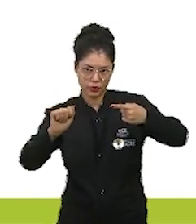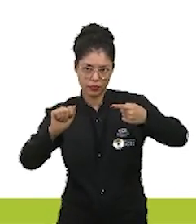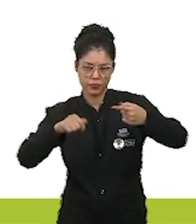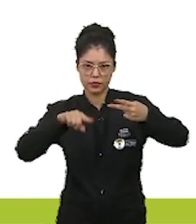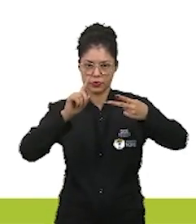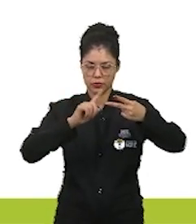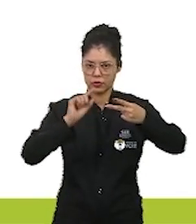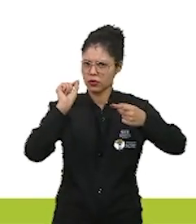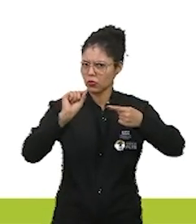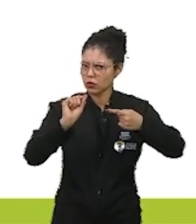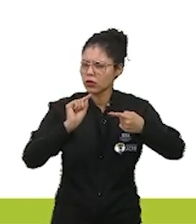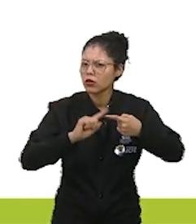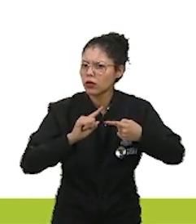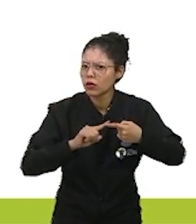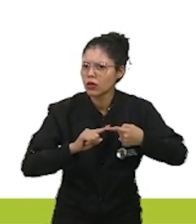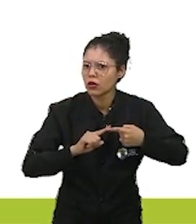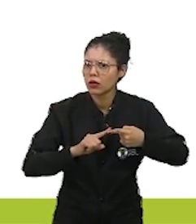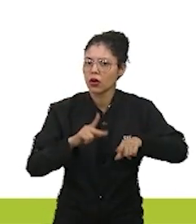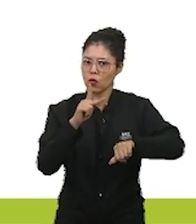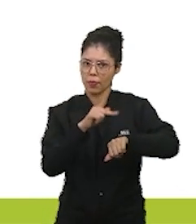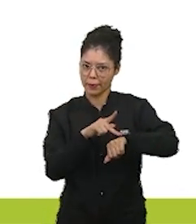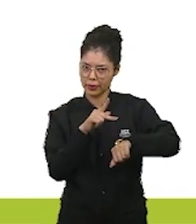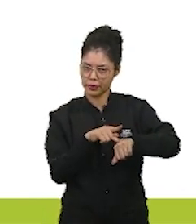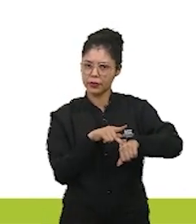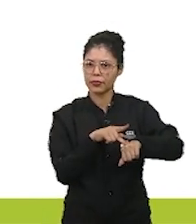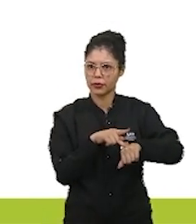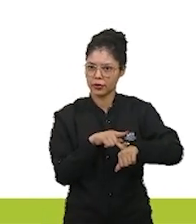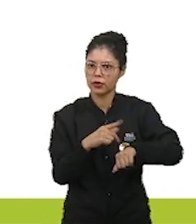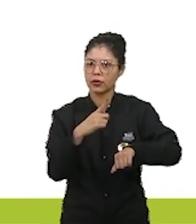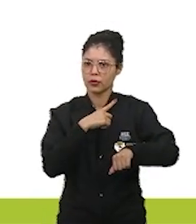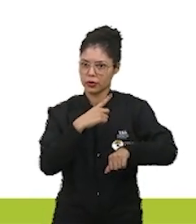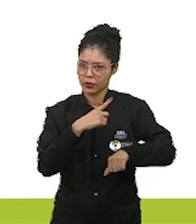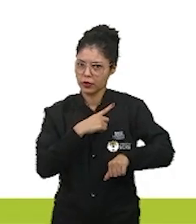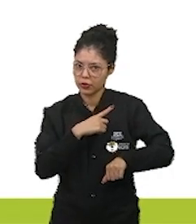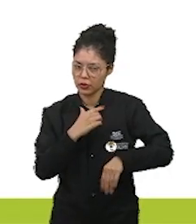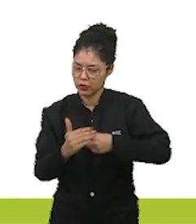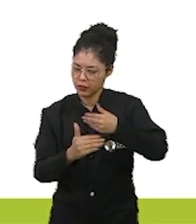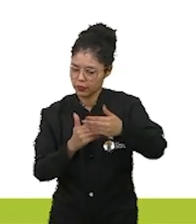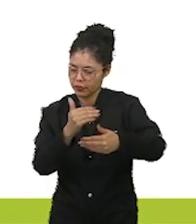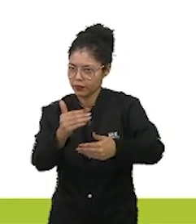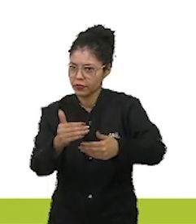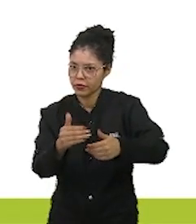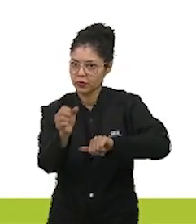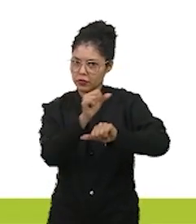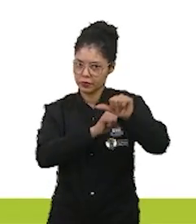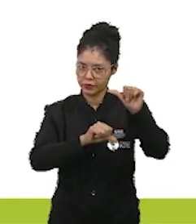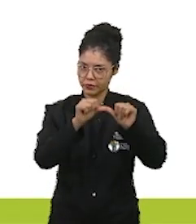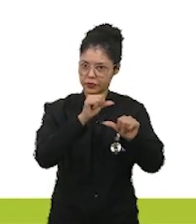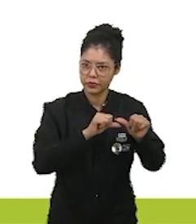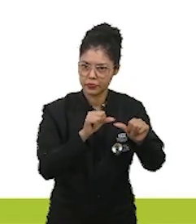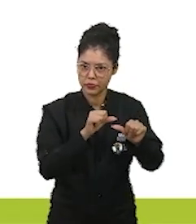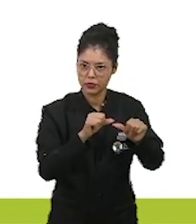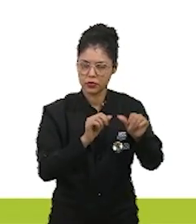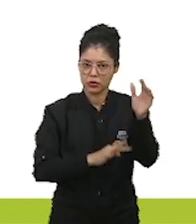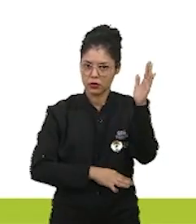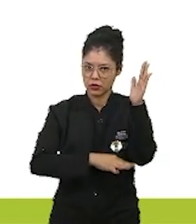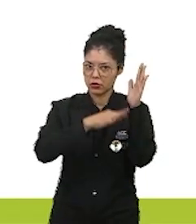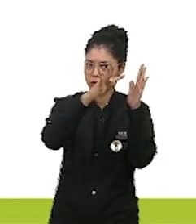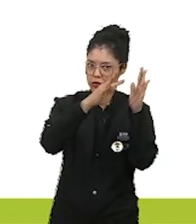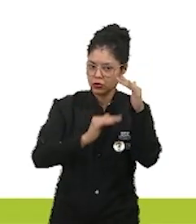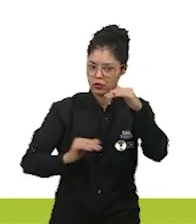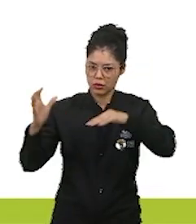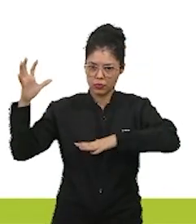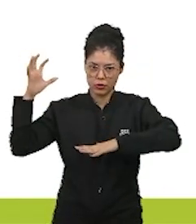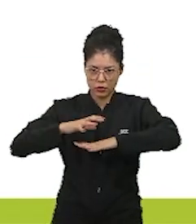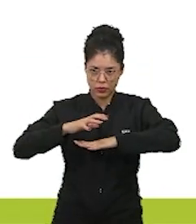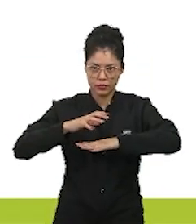Diamontermal, que é o quê? É uma rocha que sofre processo de transformação aí nas suas temperaturas e